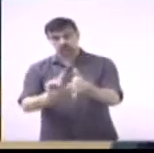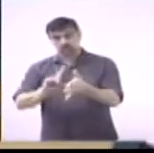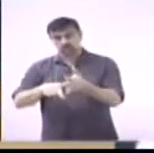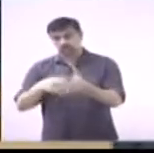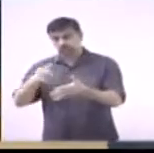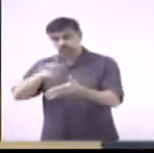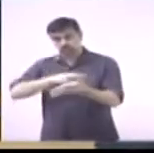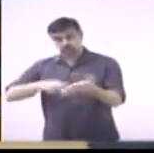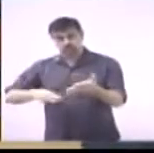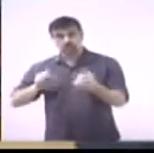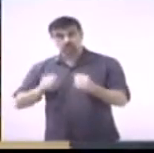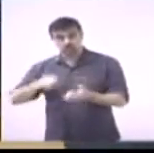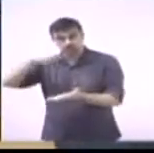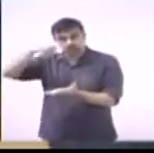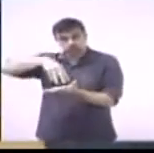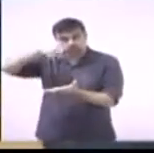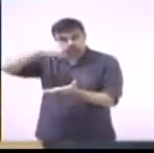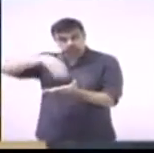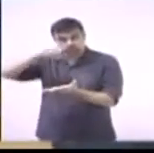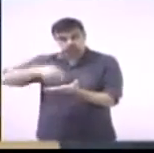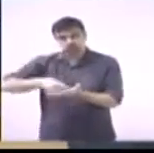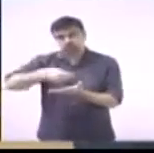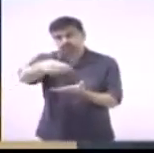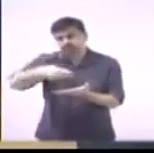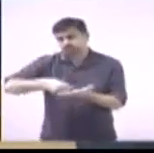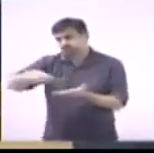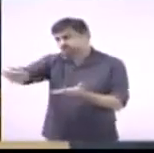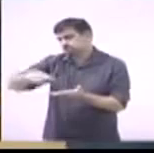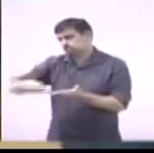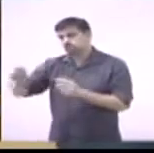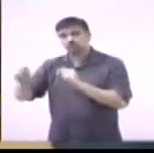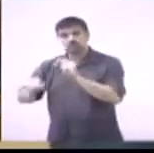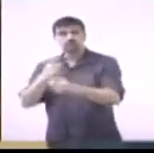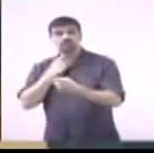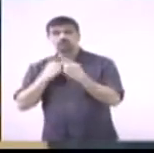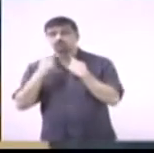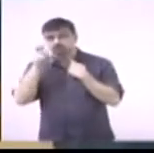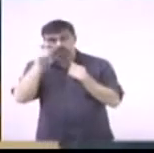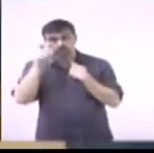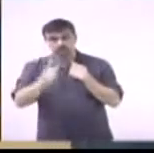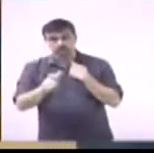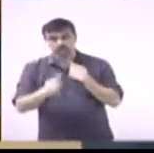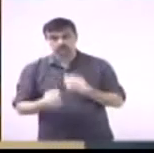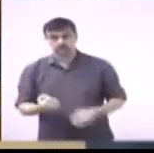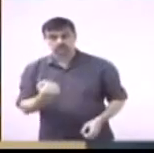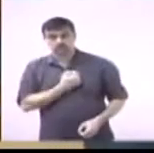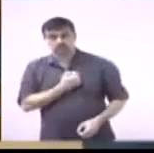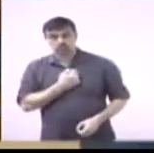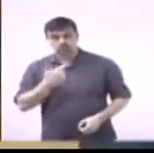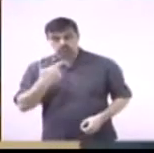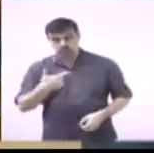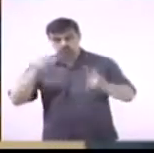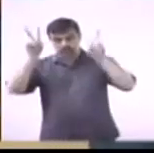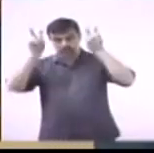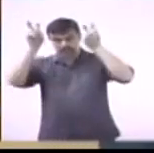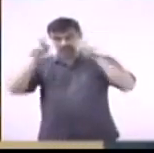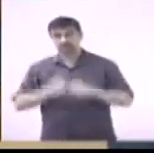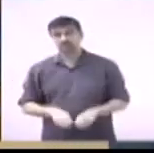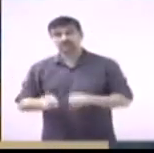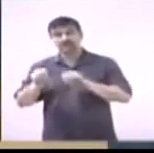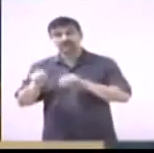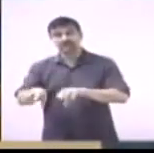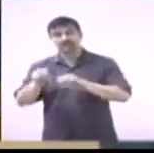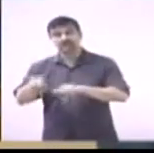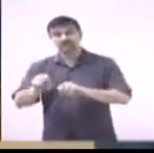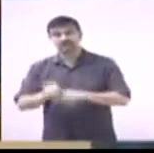ler junto, eu posso tirar uma cópia e deixar com quem estiver interessado, aqui é o eixo 2, trata da educação e